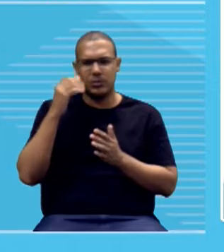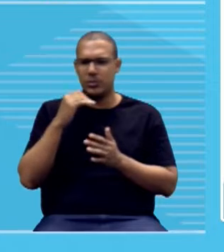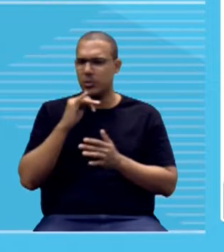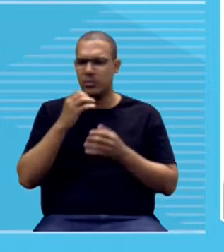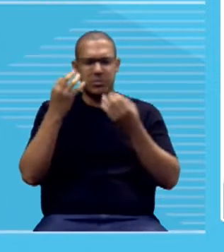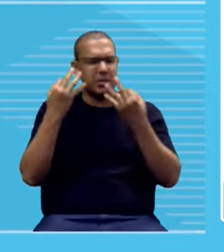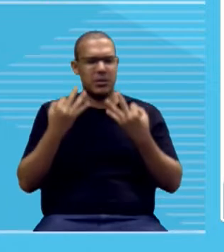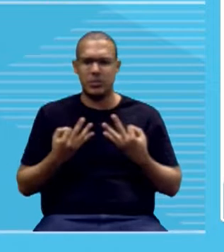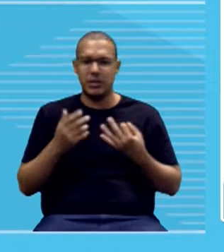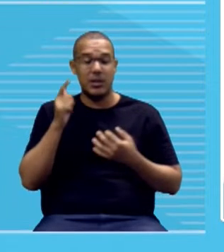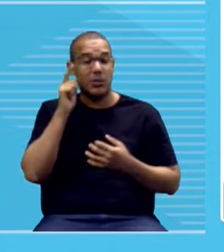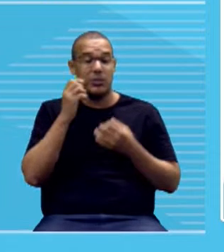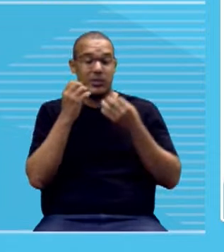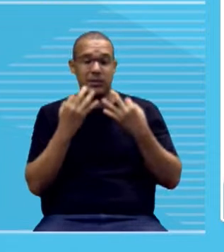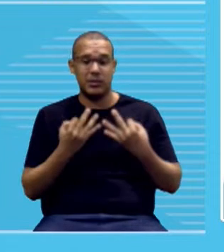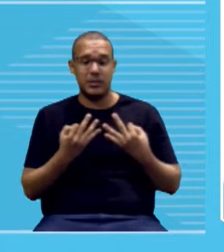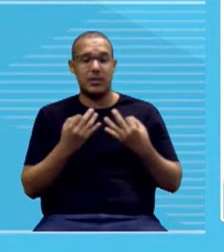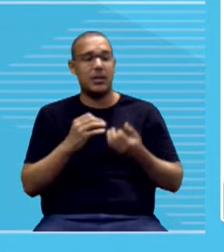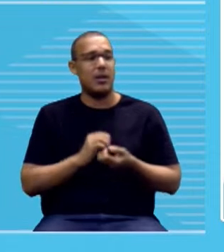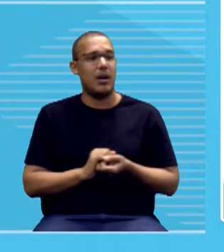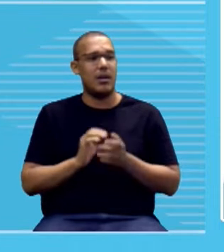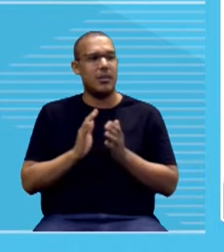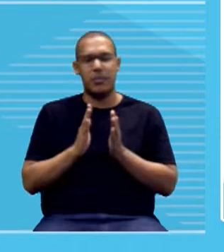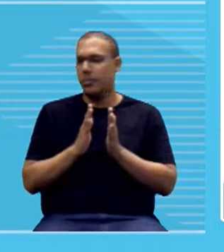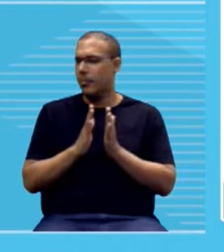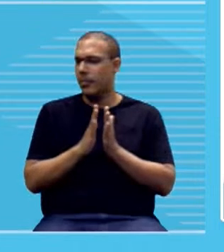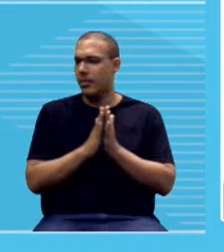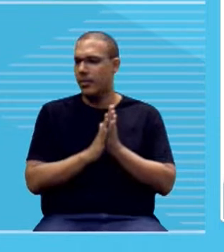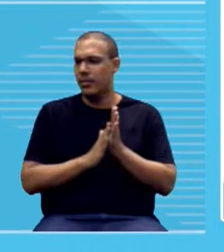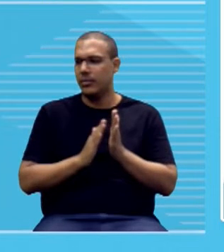aconteceu. Quando chega Bohr, que foi aluno dele,